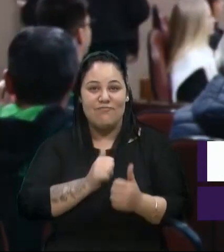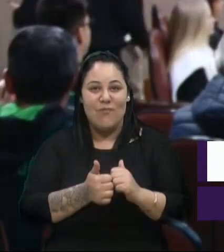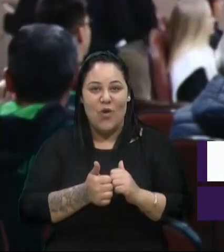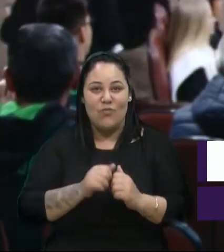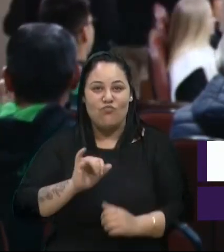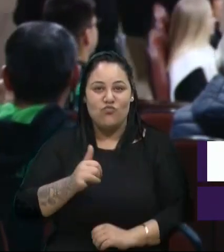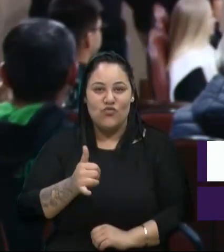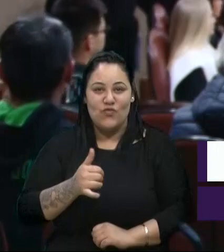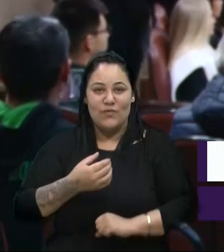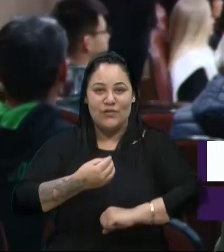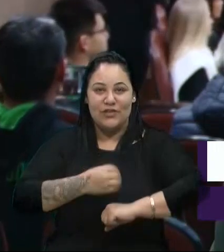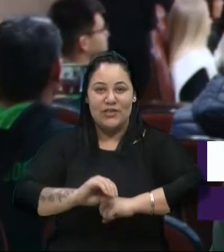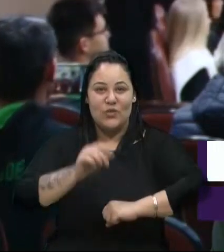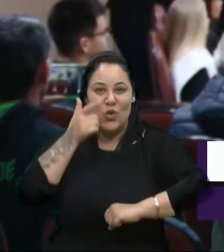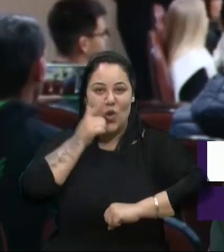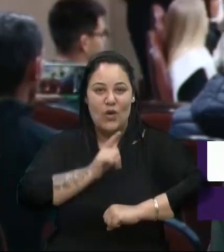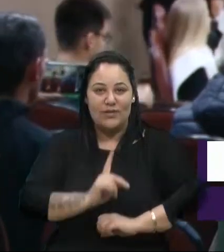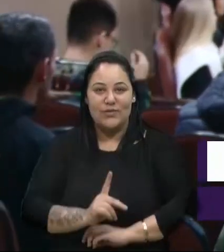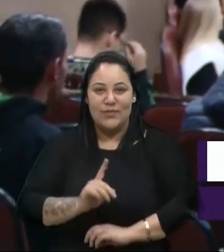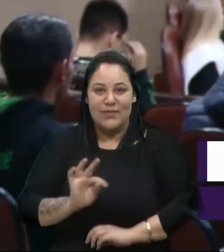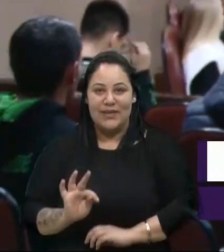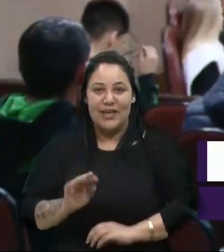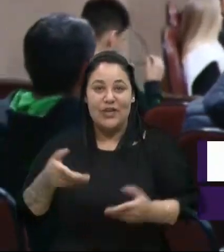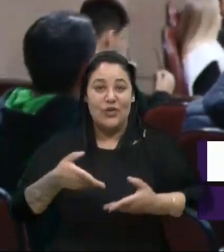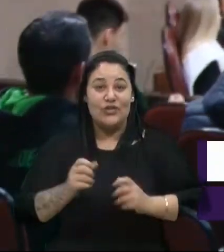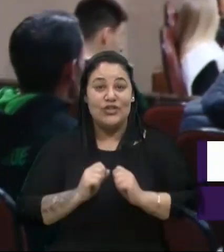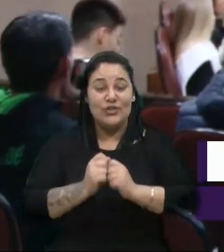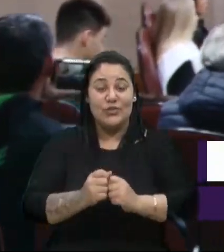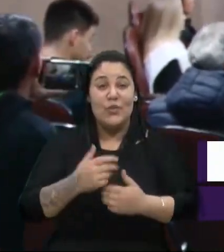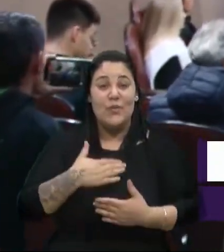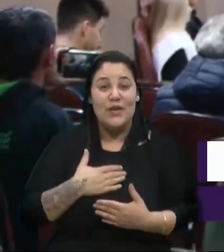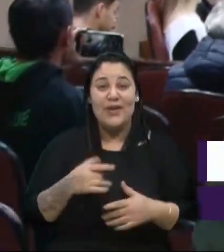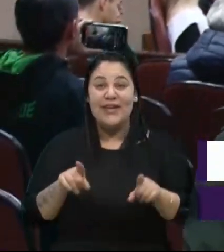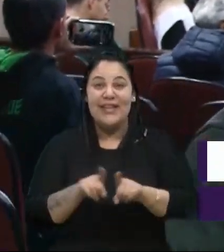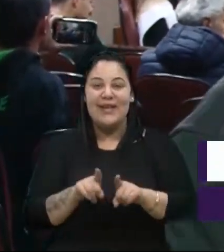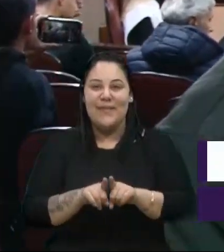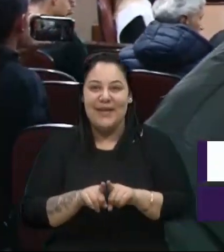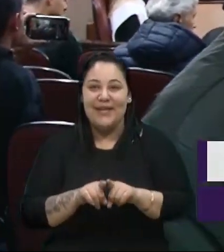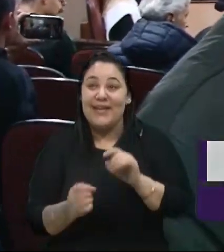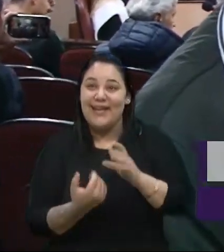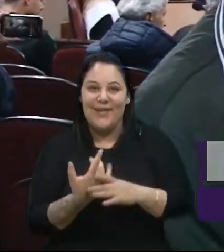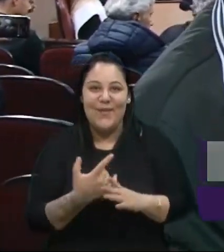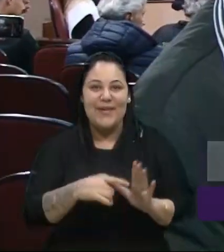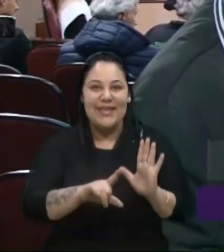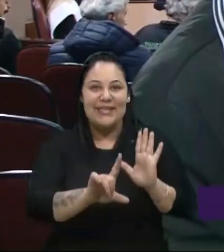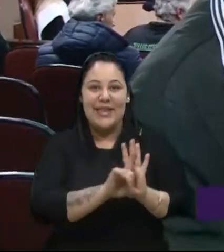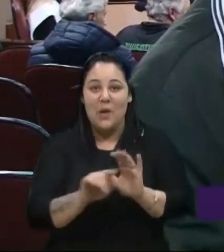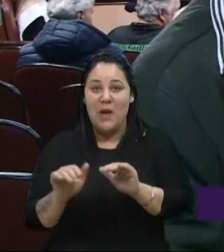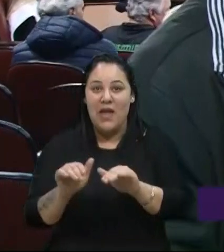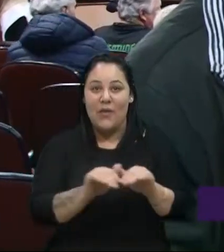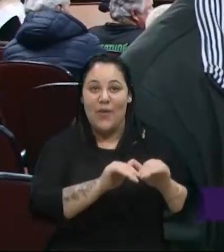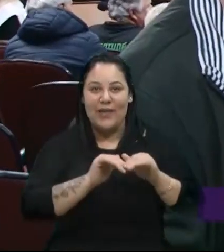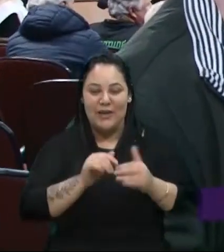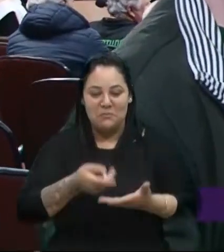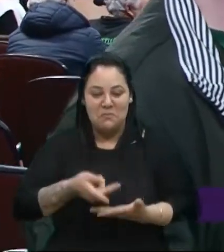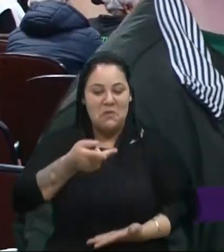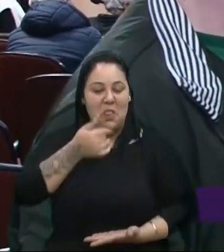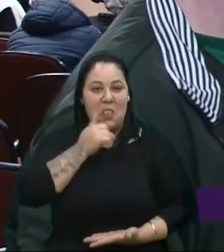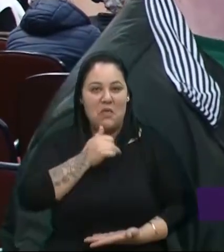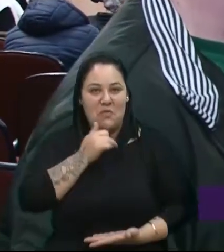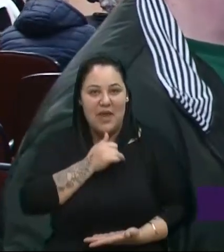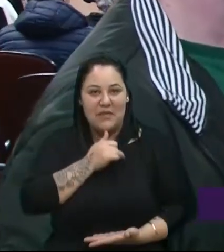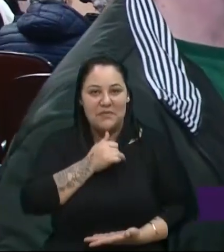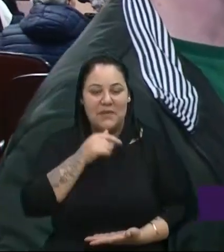proposição do vereador Lucas Carinhato, do PT, que está aqui comigo, que também é autor de uma das leis que cria, né, igualdade na premiação dos esportes aqui do